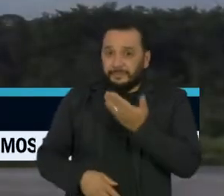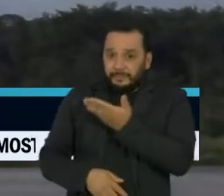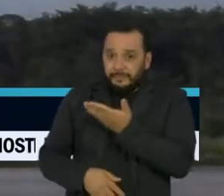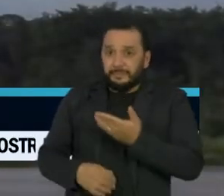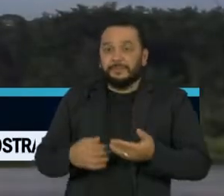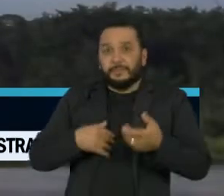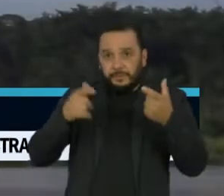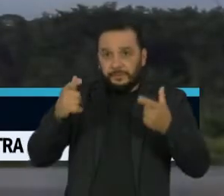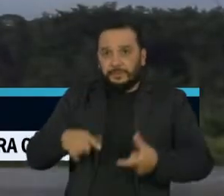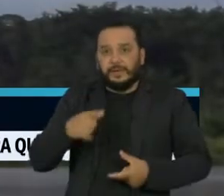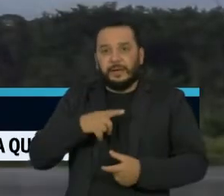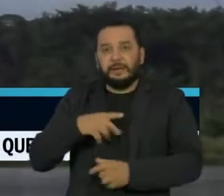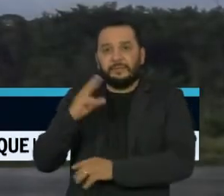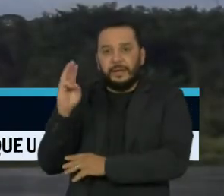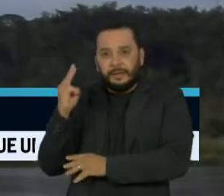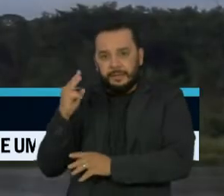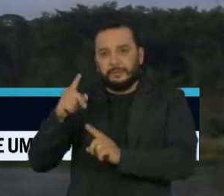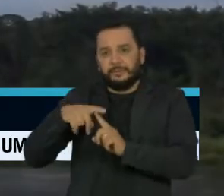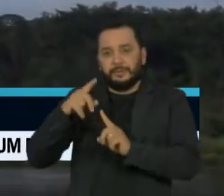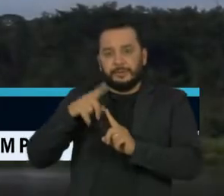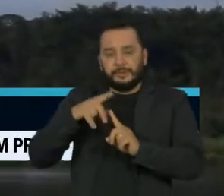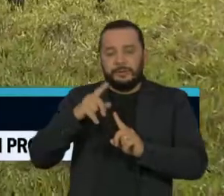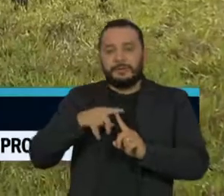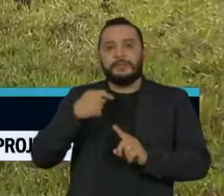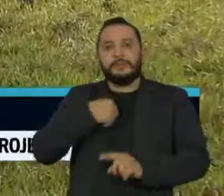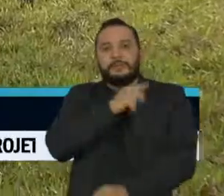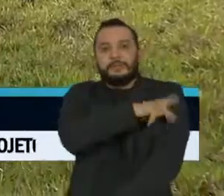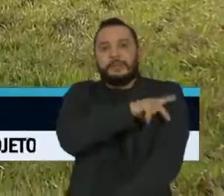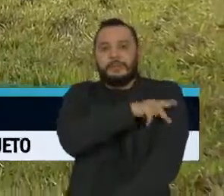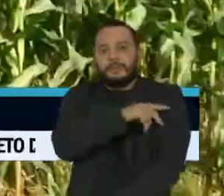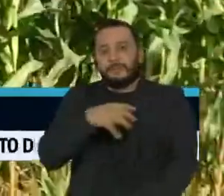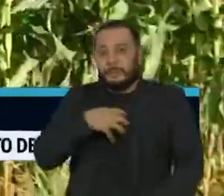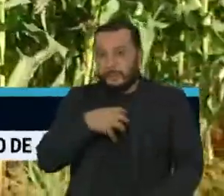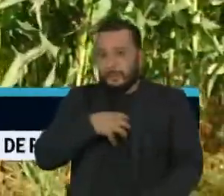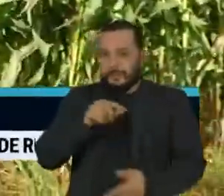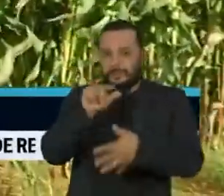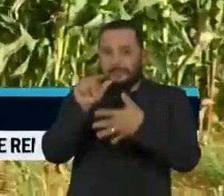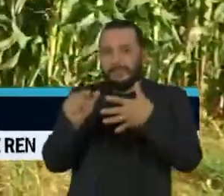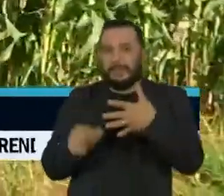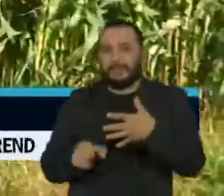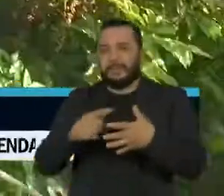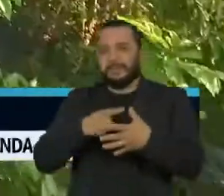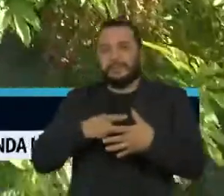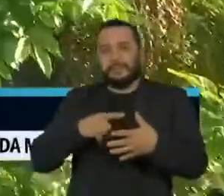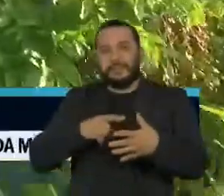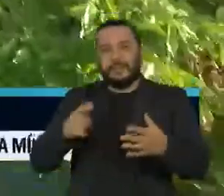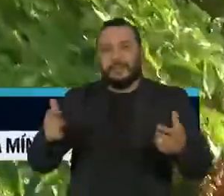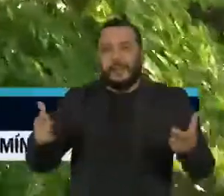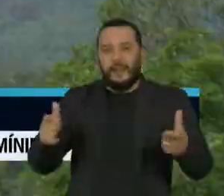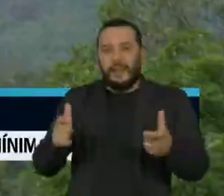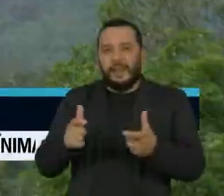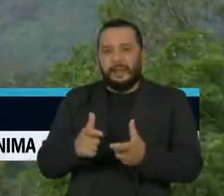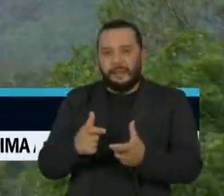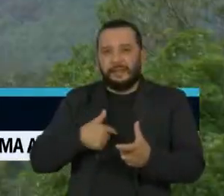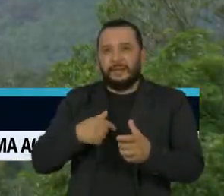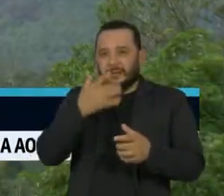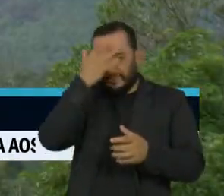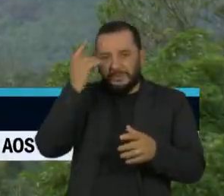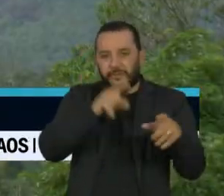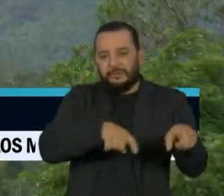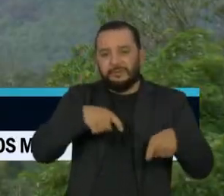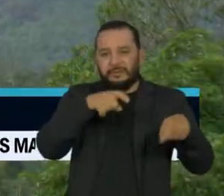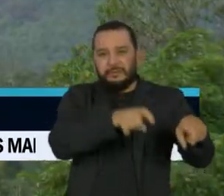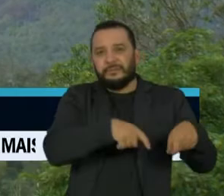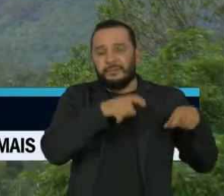engloba os estados do Maranhão, Tocantins, Piauí e Bahia, a Mata Atlântica vem perdendo espaço para o agronegócio. Em Minas Gerais, o que